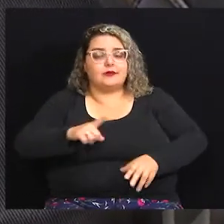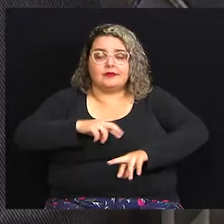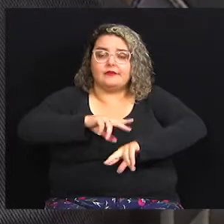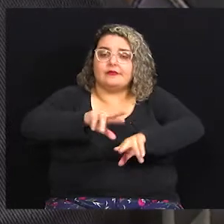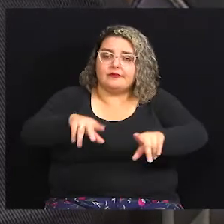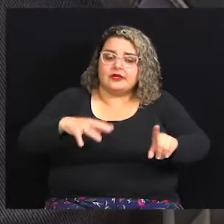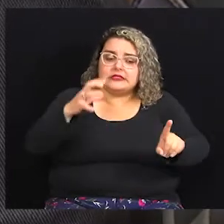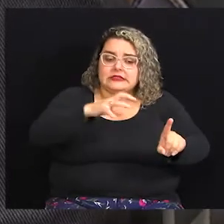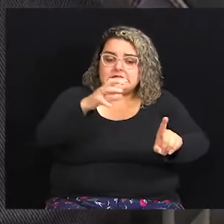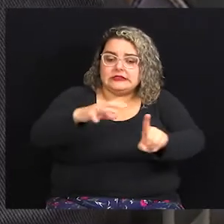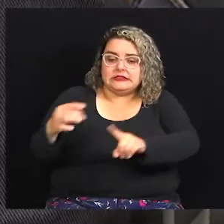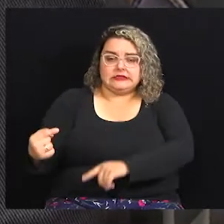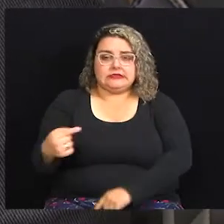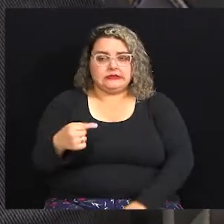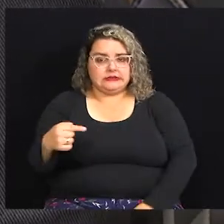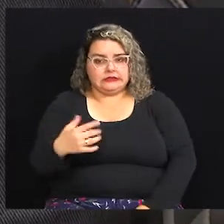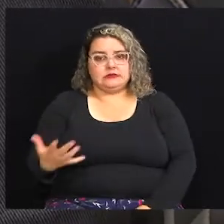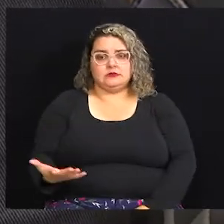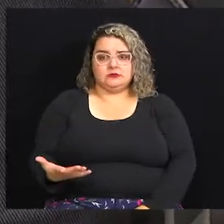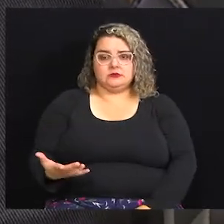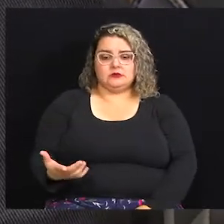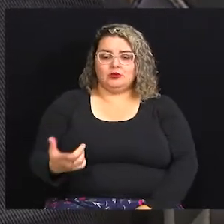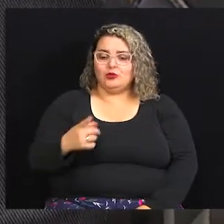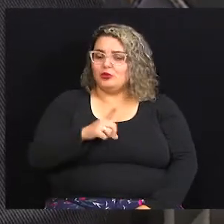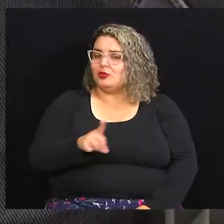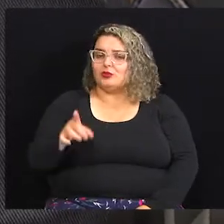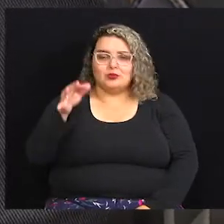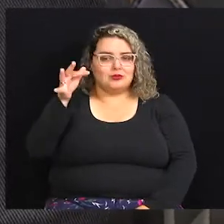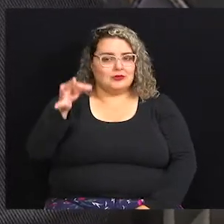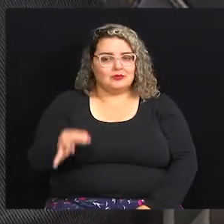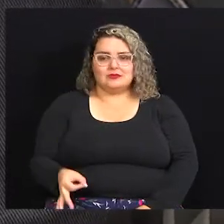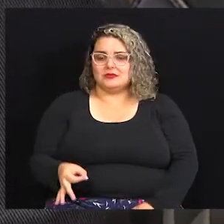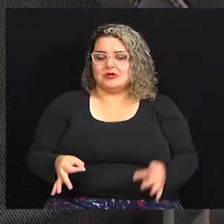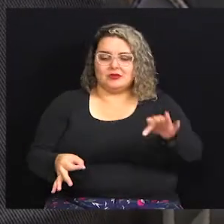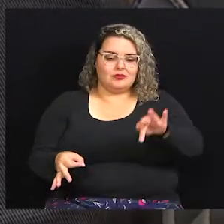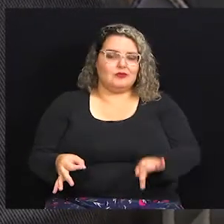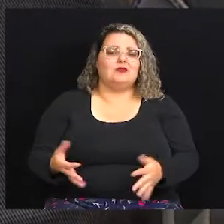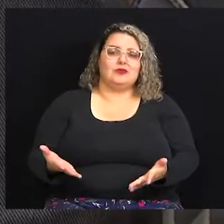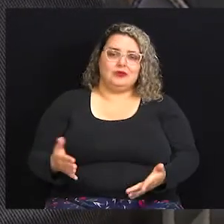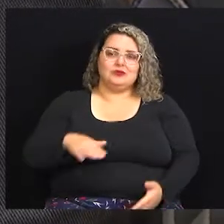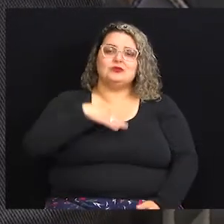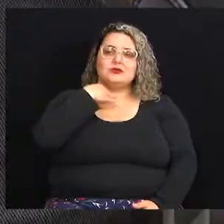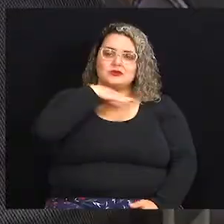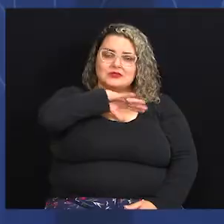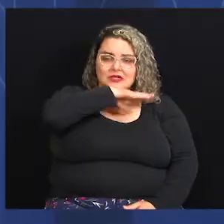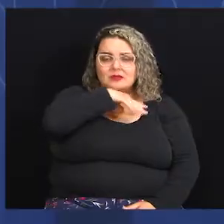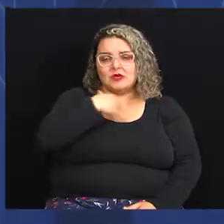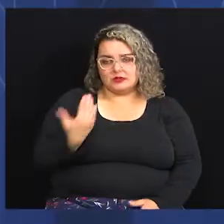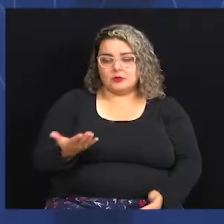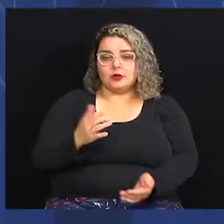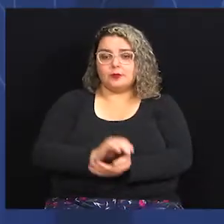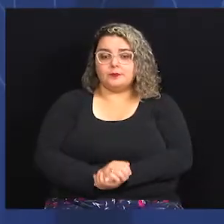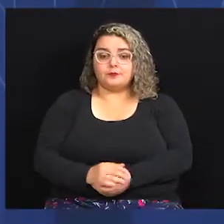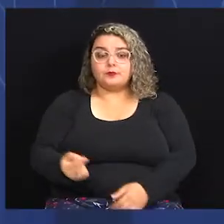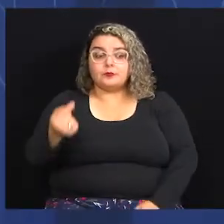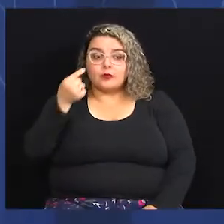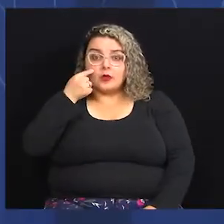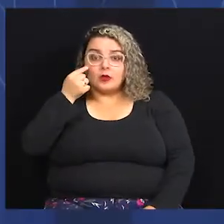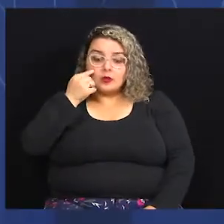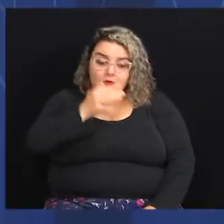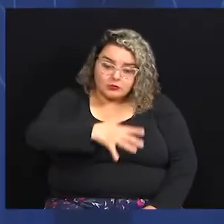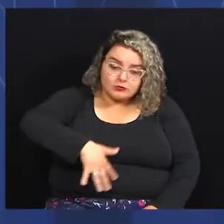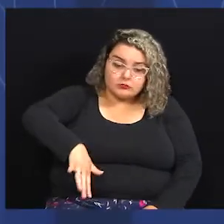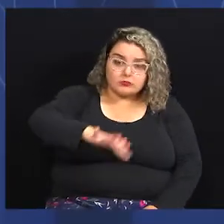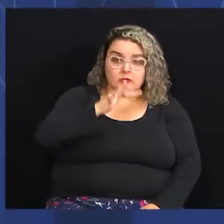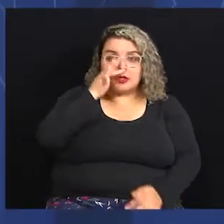série de impactos negativos a naldestinação correta desses animais mortos olha só Aí